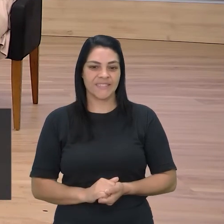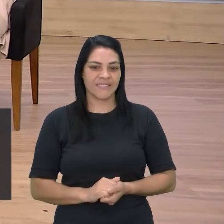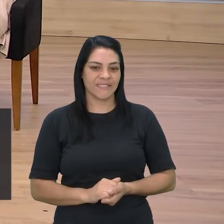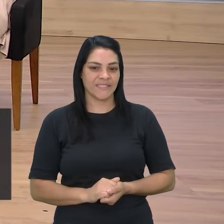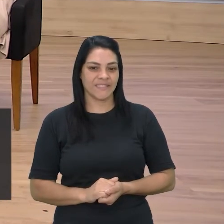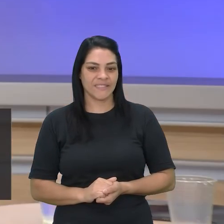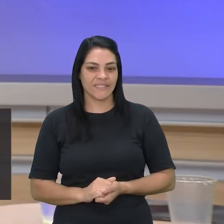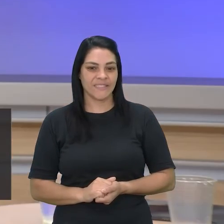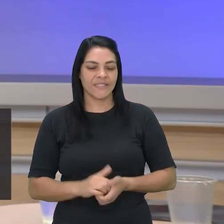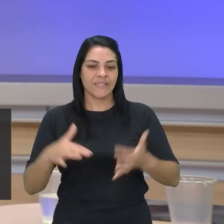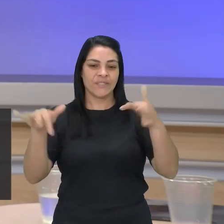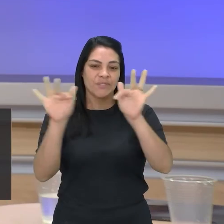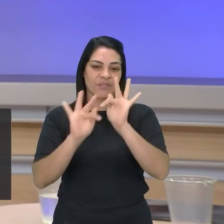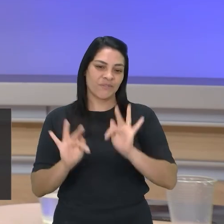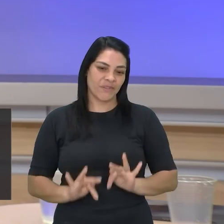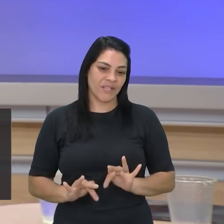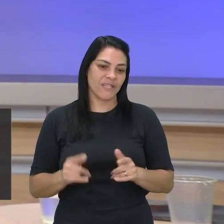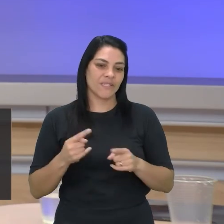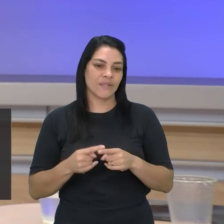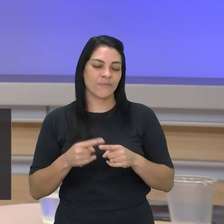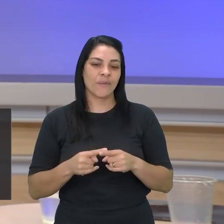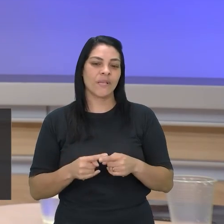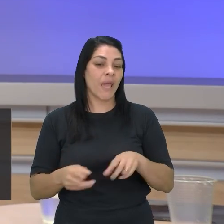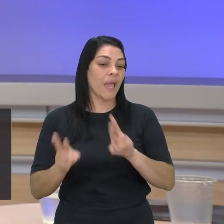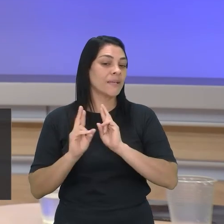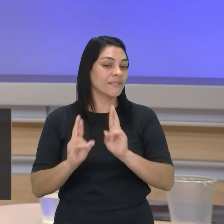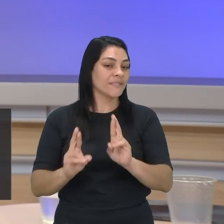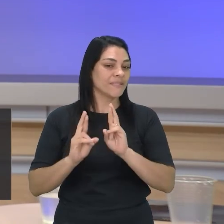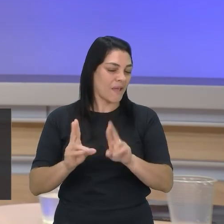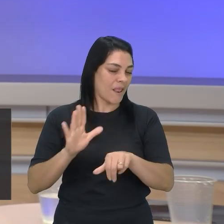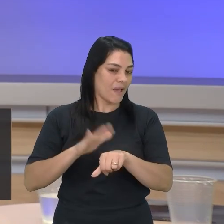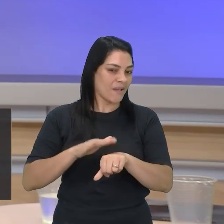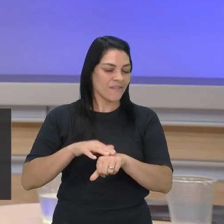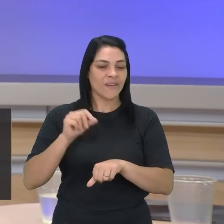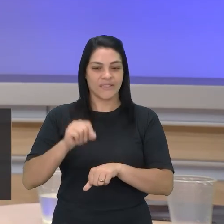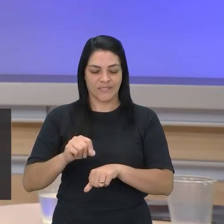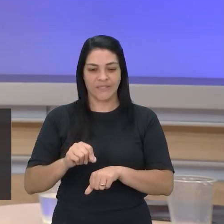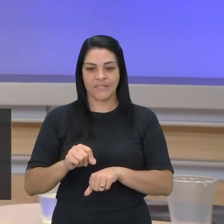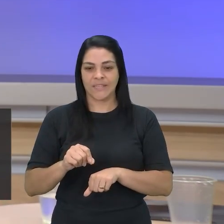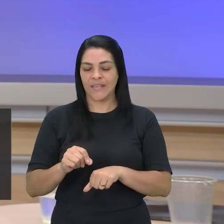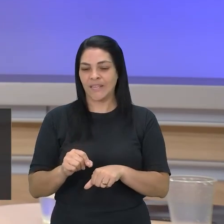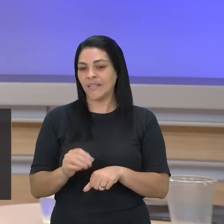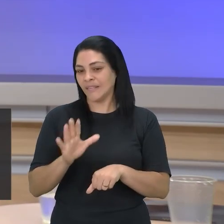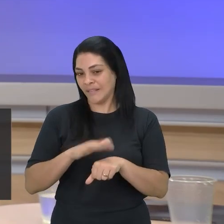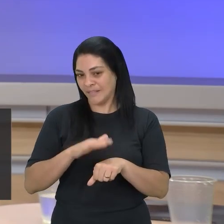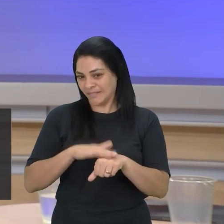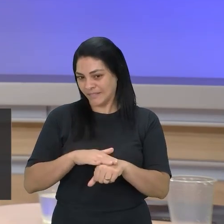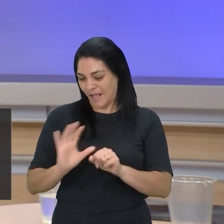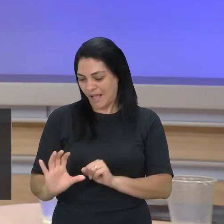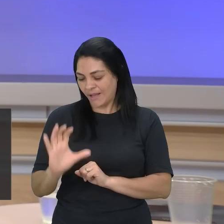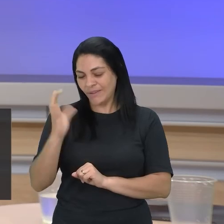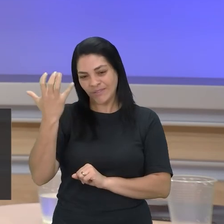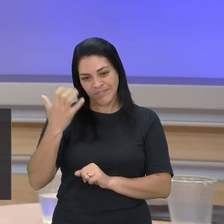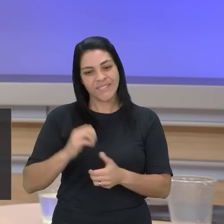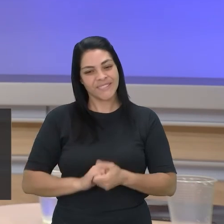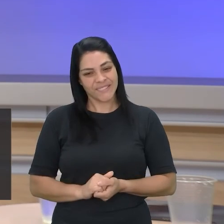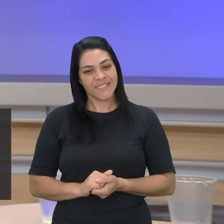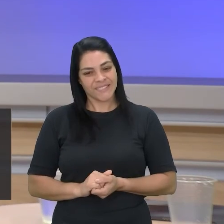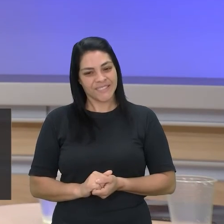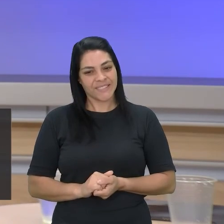E a gente fica muito feliz, porque a gente espera que isso faça com que ações semelhantes